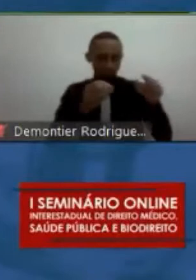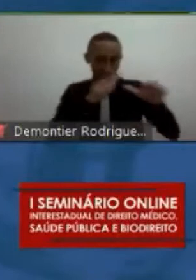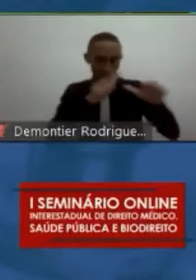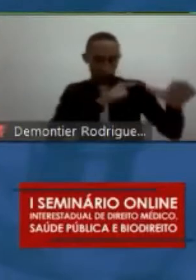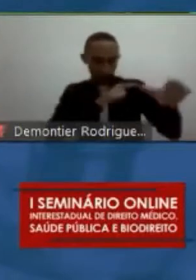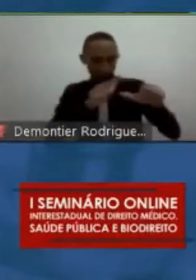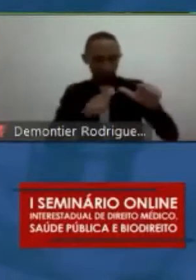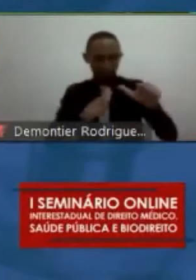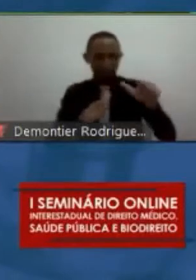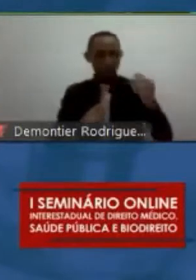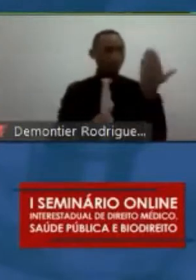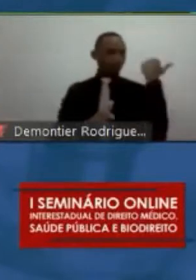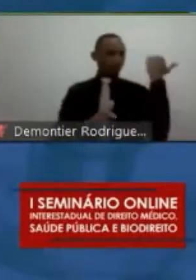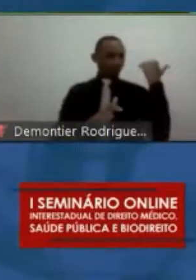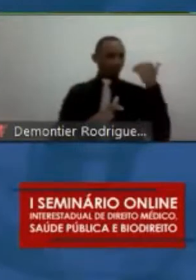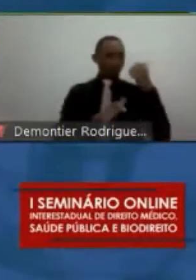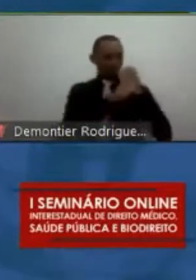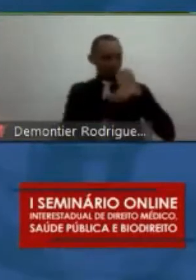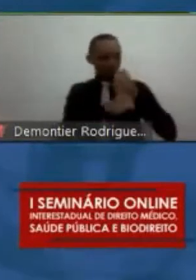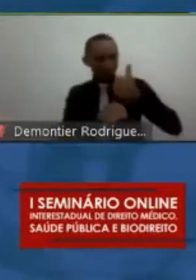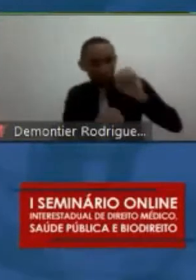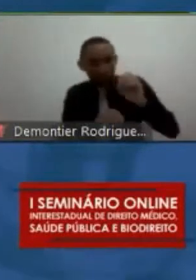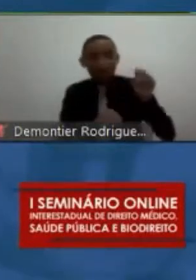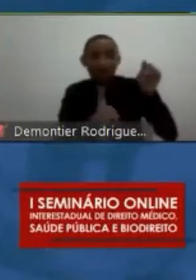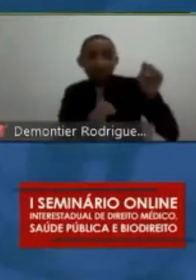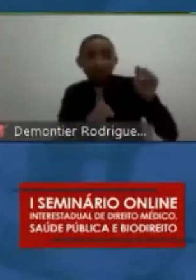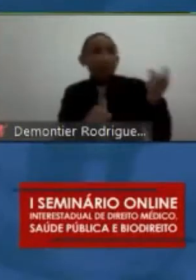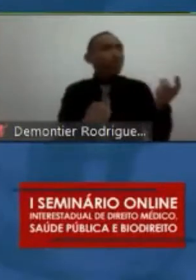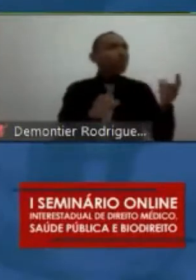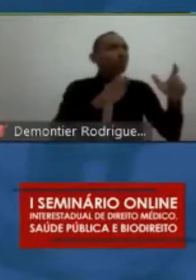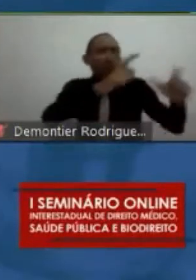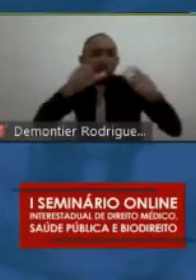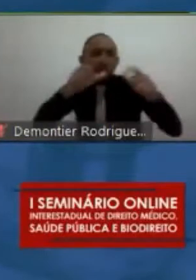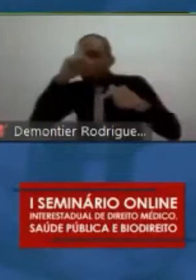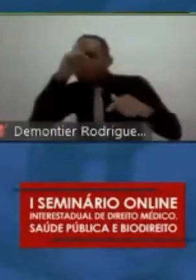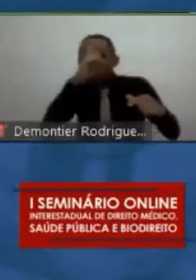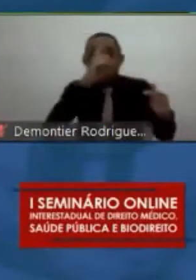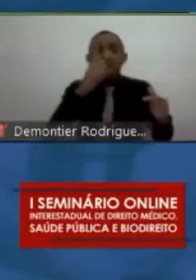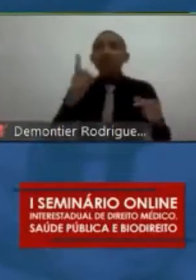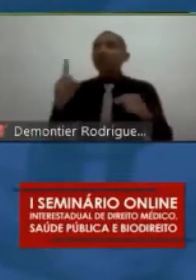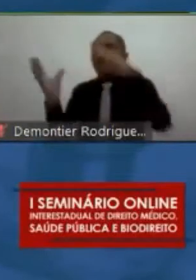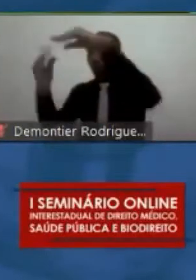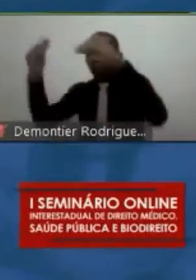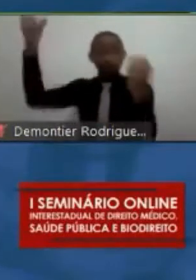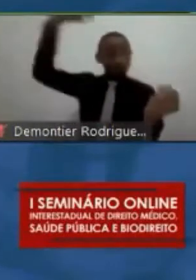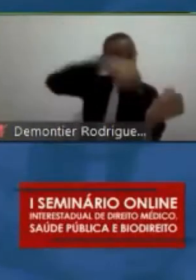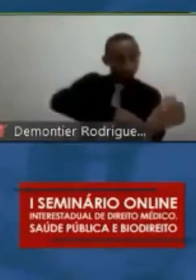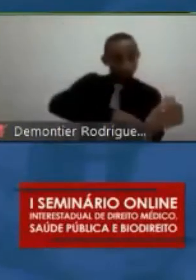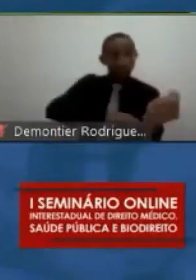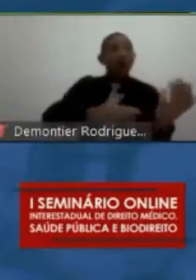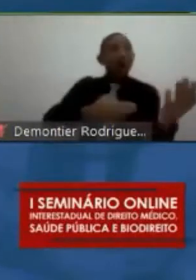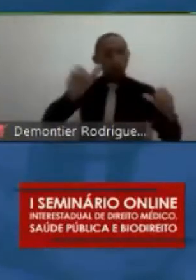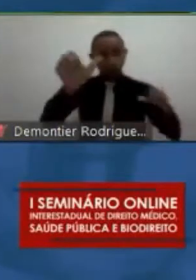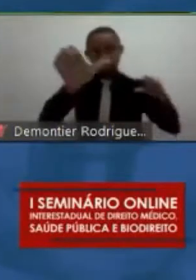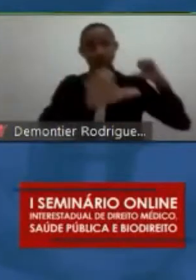cerca de uma década atrás, ele disse que na área da saúde, em relação às transfusões, talvez um dos maiores desafios é mudança de